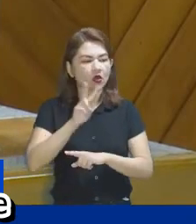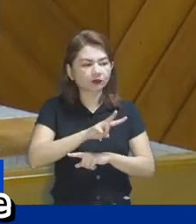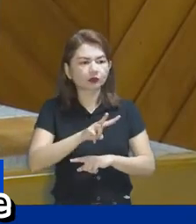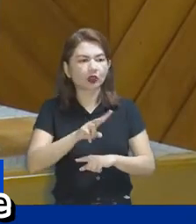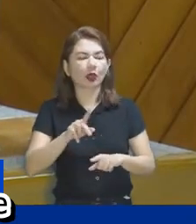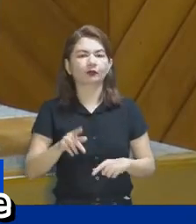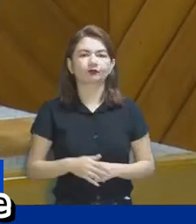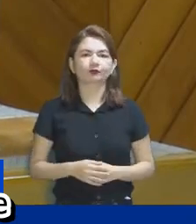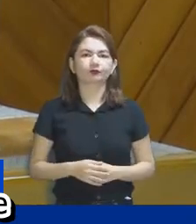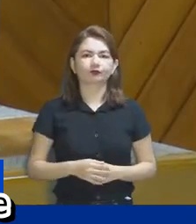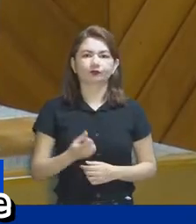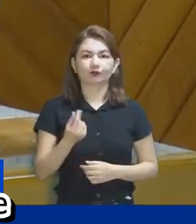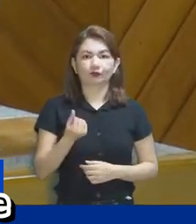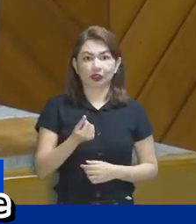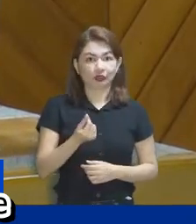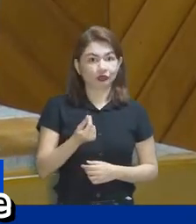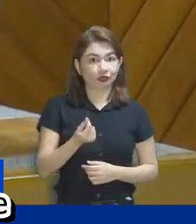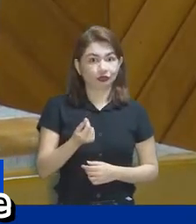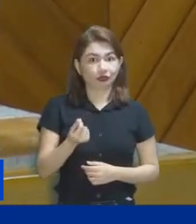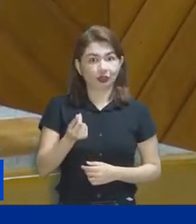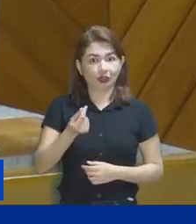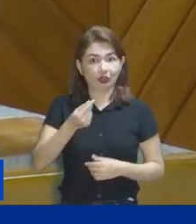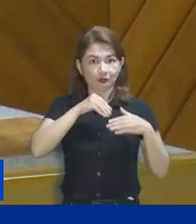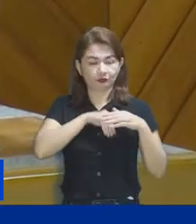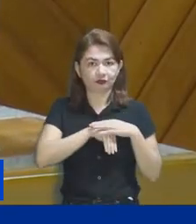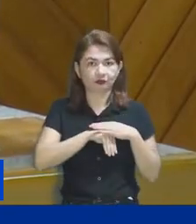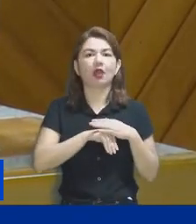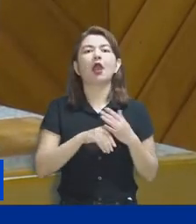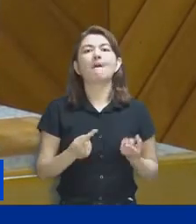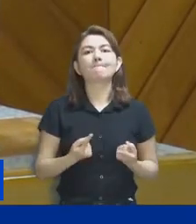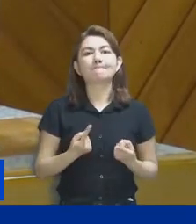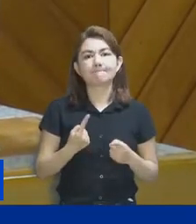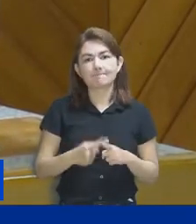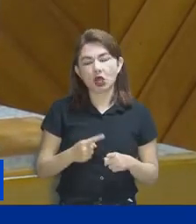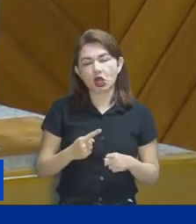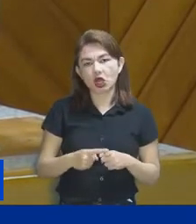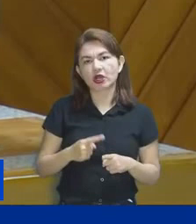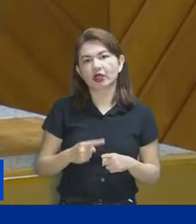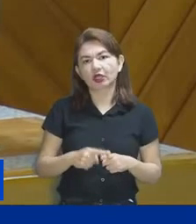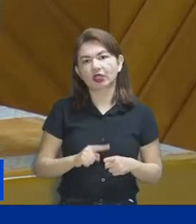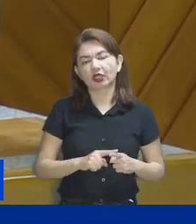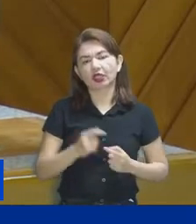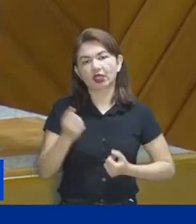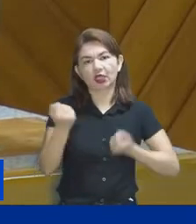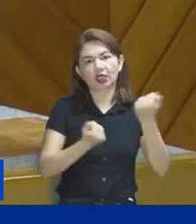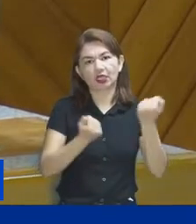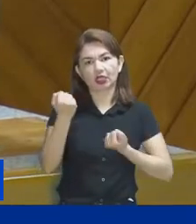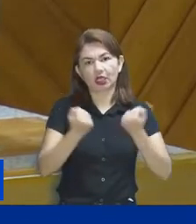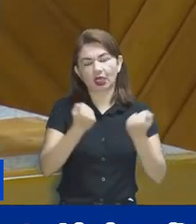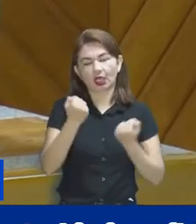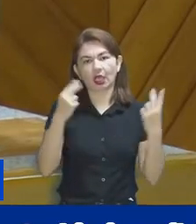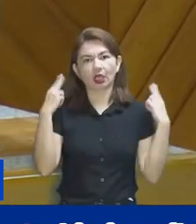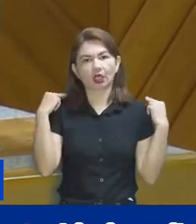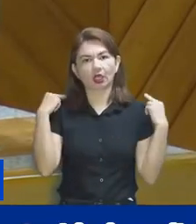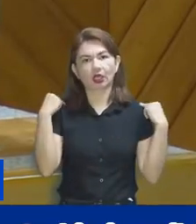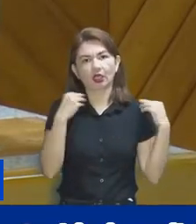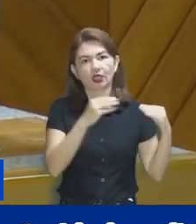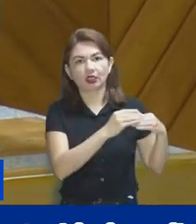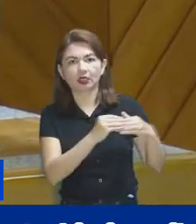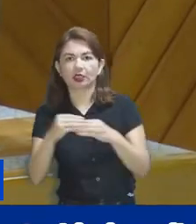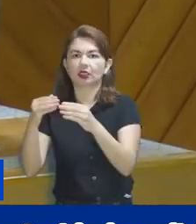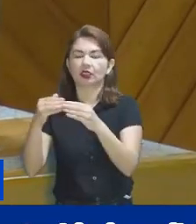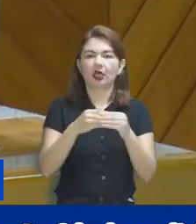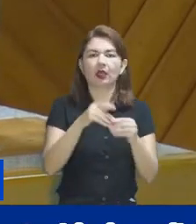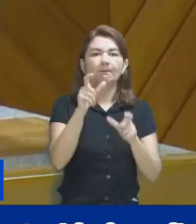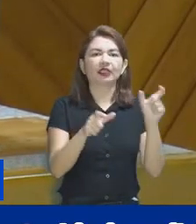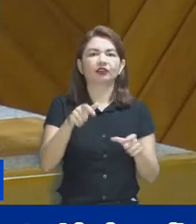recebeu dinheiro para transportar eleitores. Isso tudo na fase de inquérito. Do mesmo modo, Keila Amaral